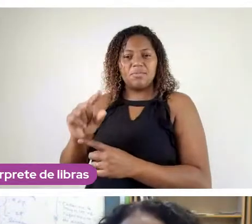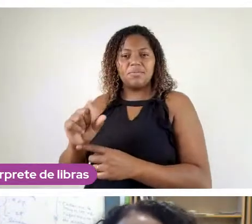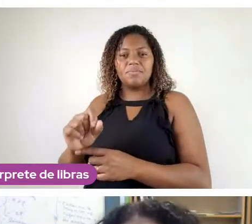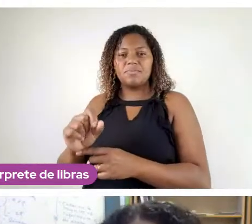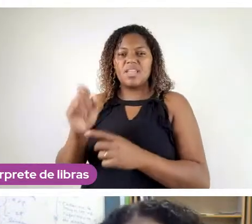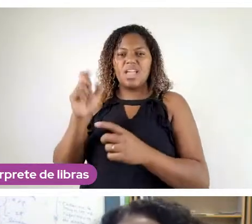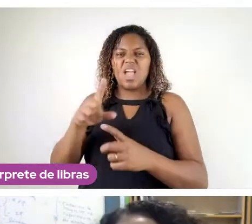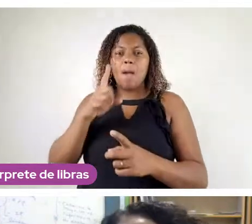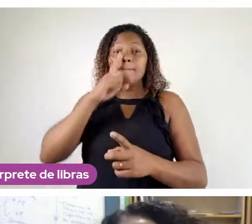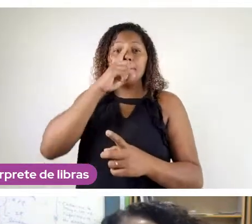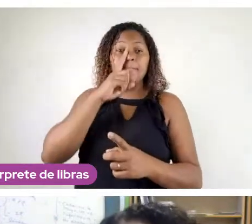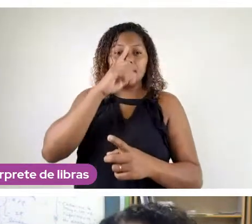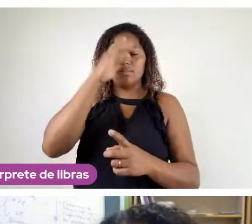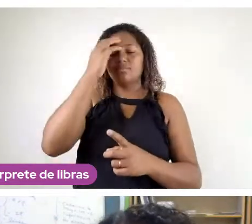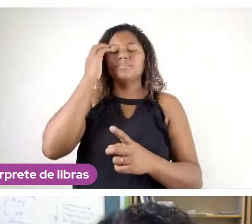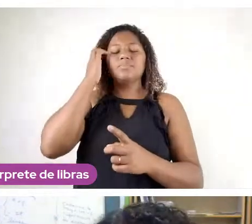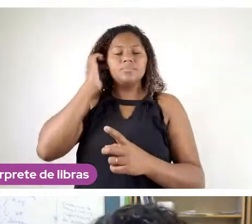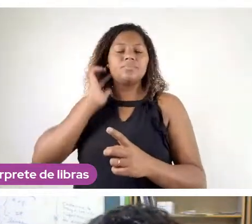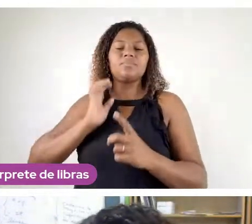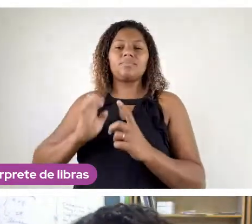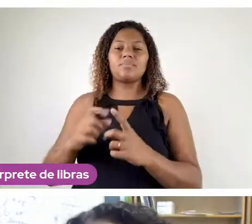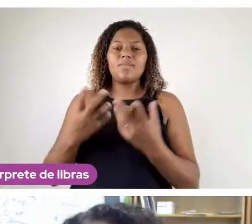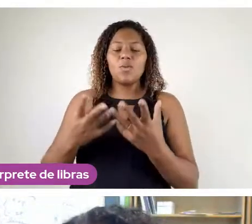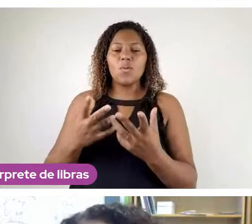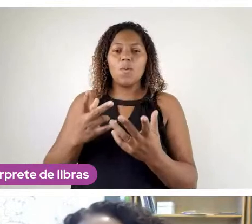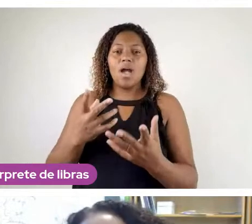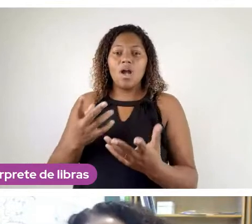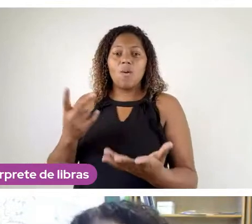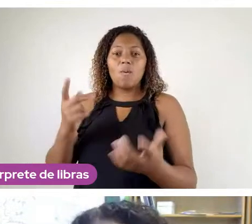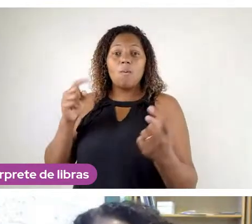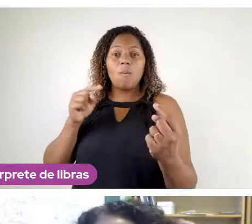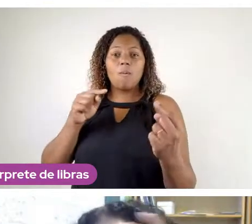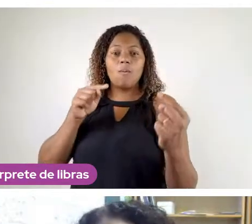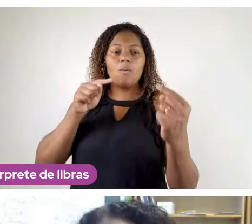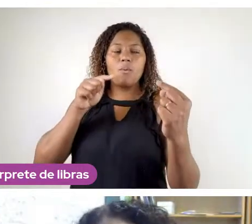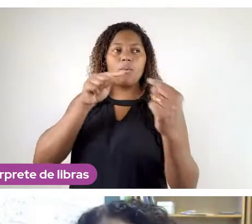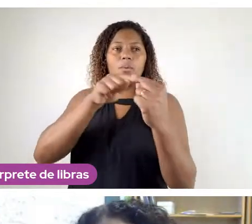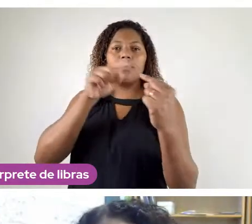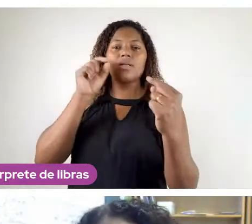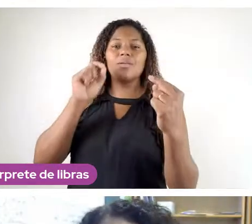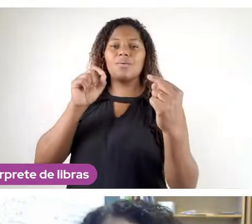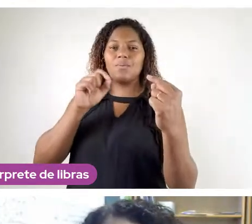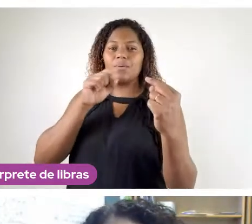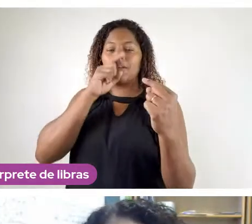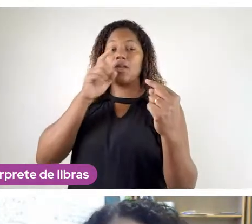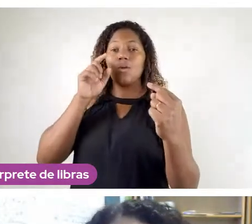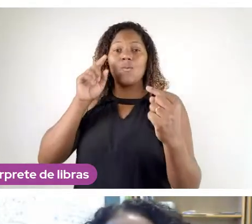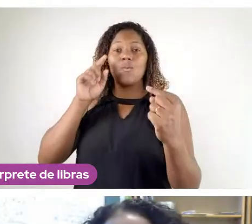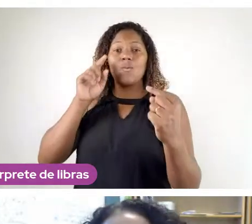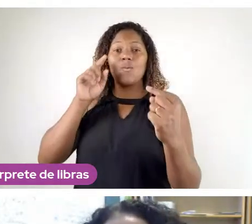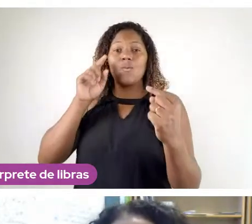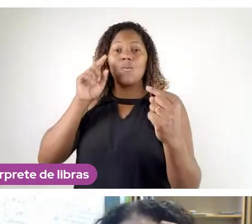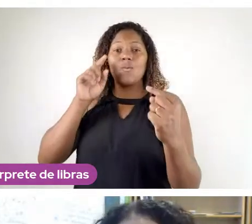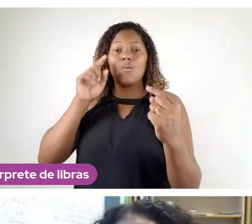precisa ser remediada, né? E aí combina muito com a apresentação que a Noélia fez antes, né? A gente